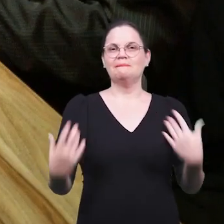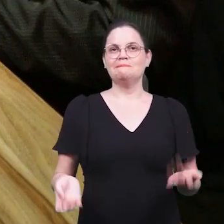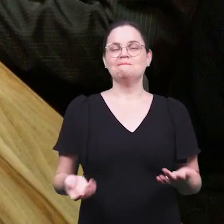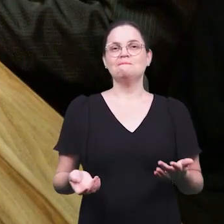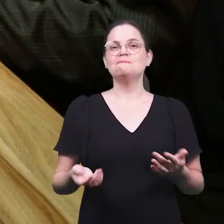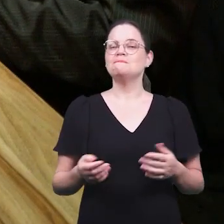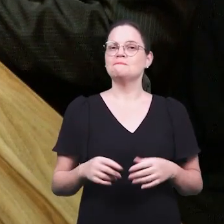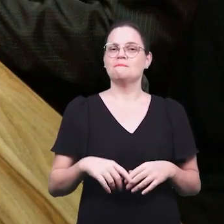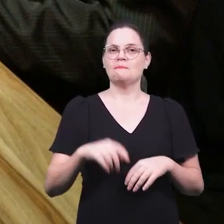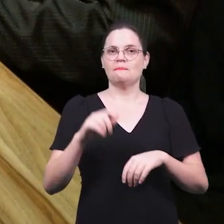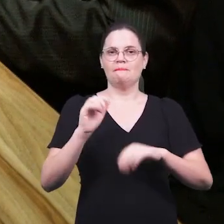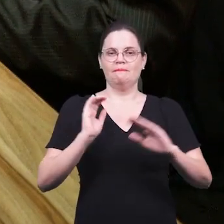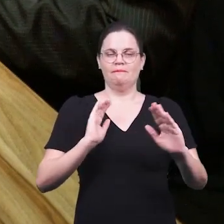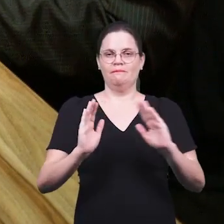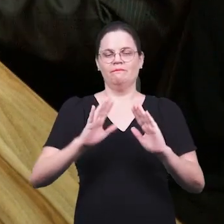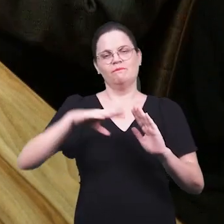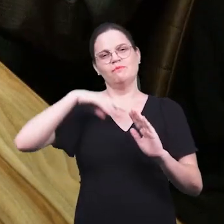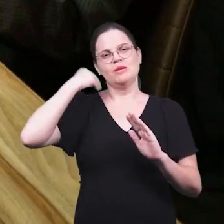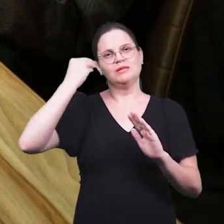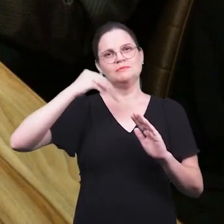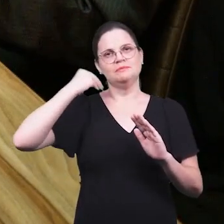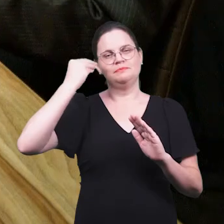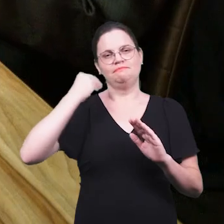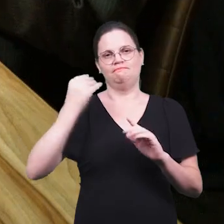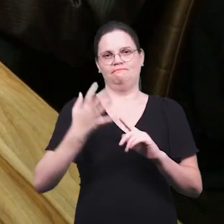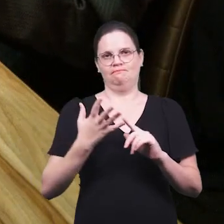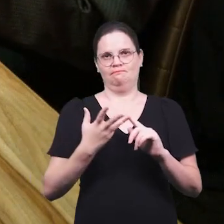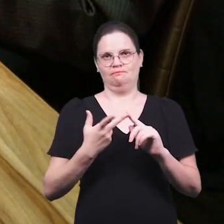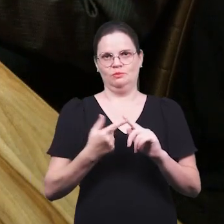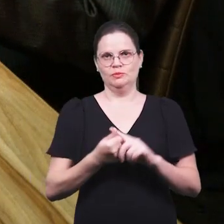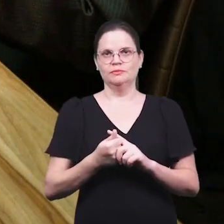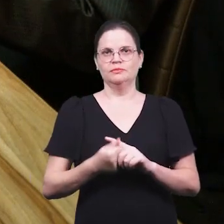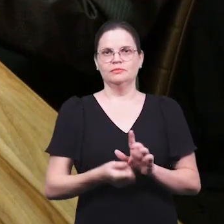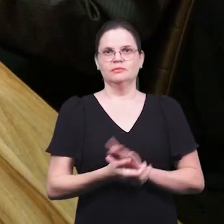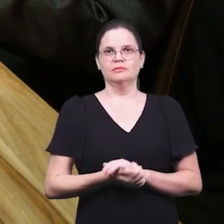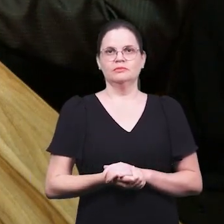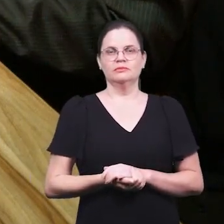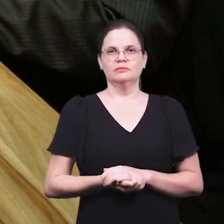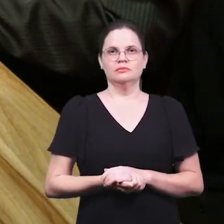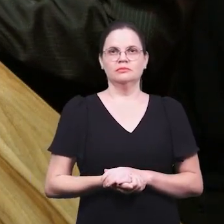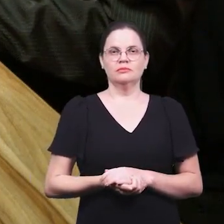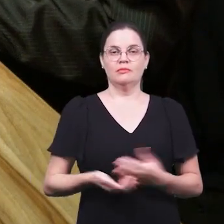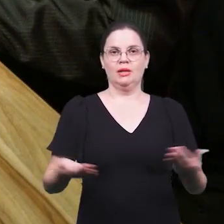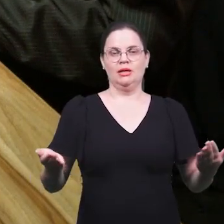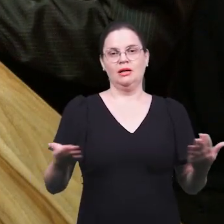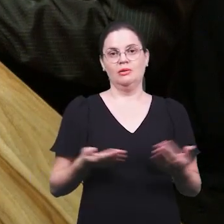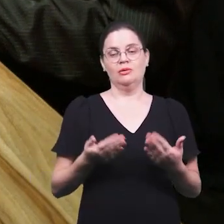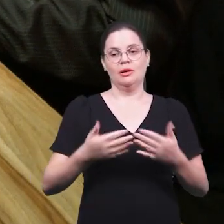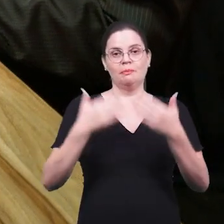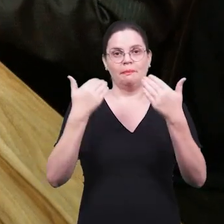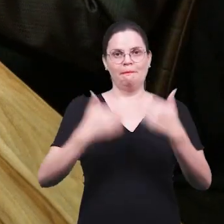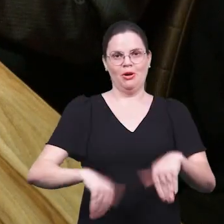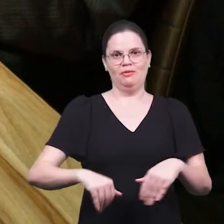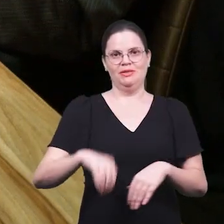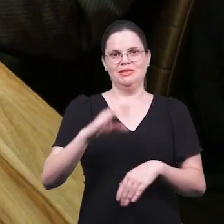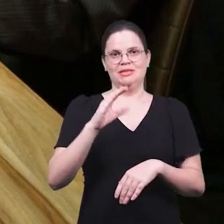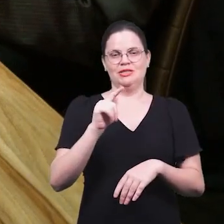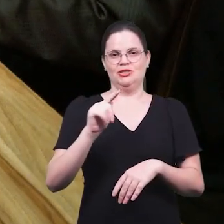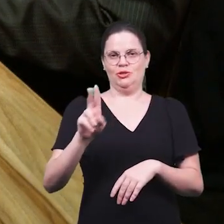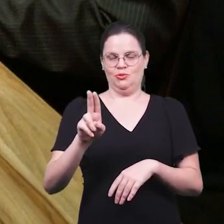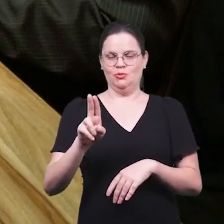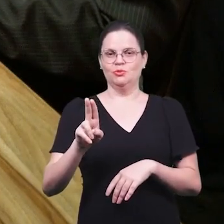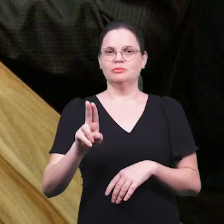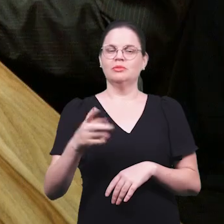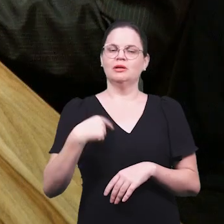programa Perfeito Louvor. Pois é. Então, foi um ano de várias experiências, né? E